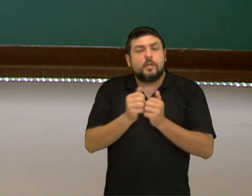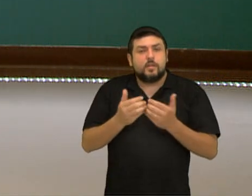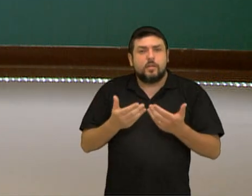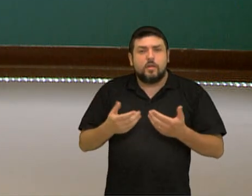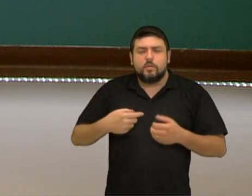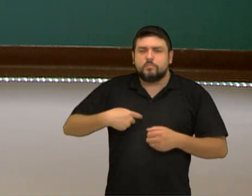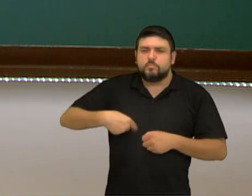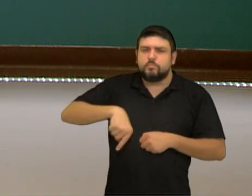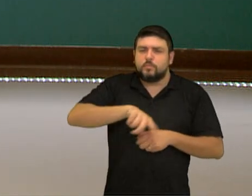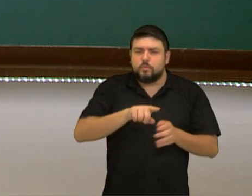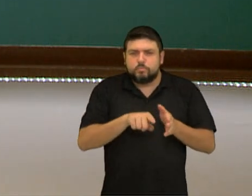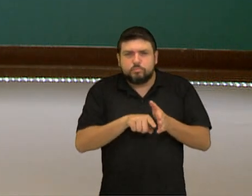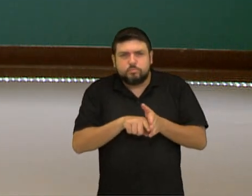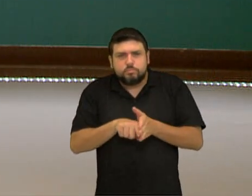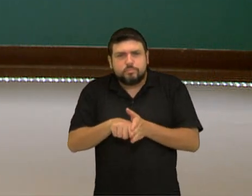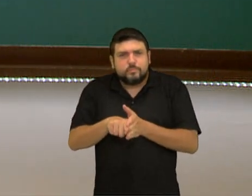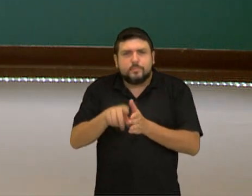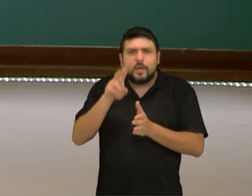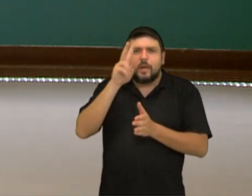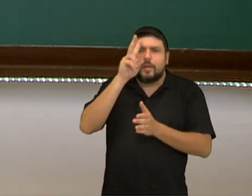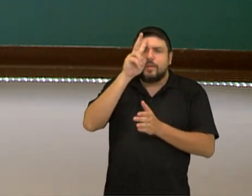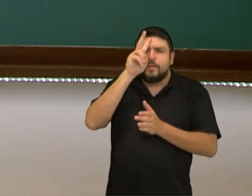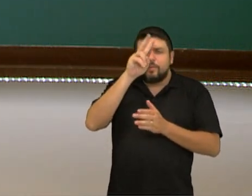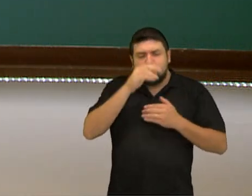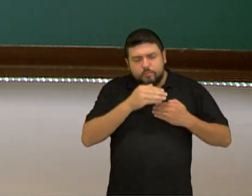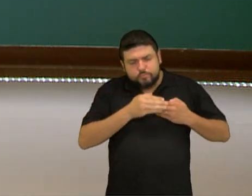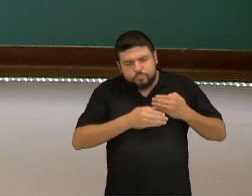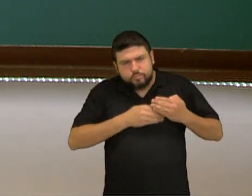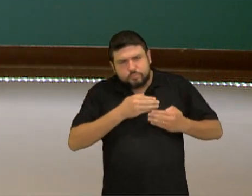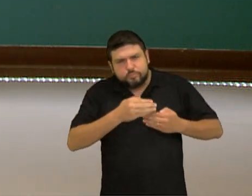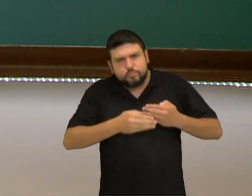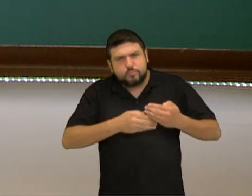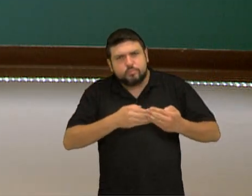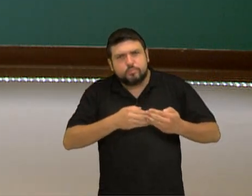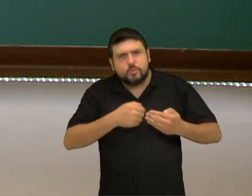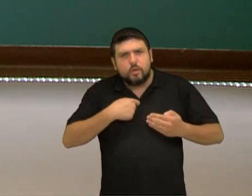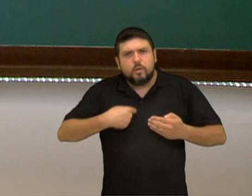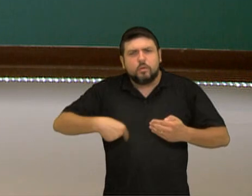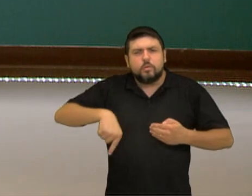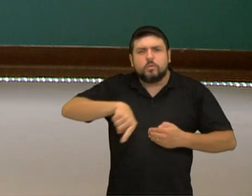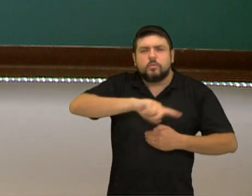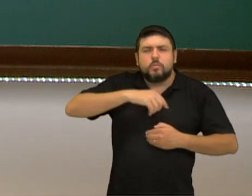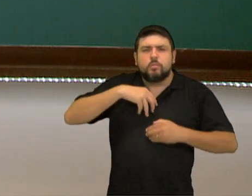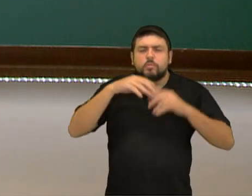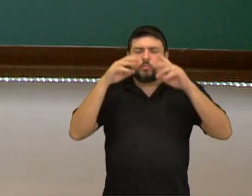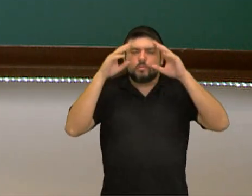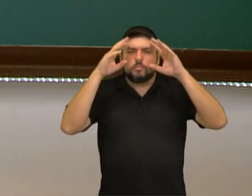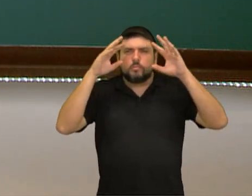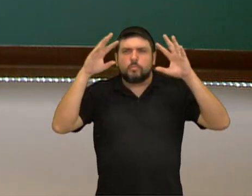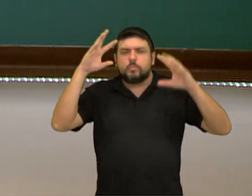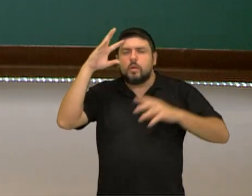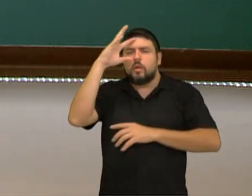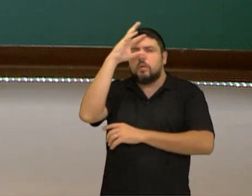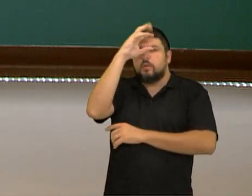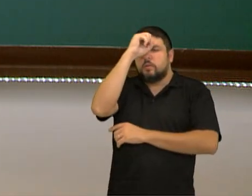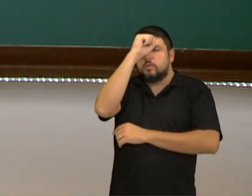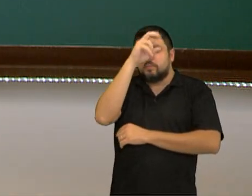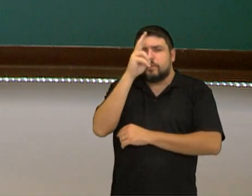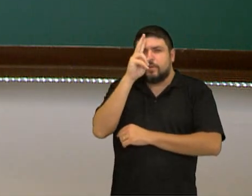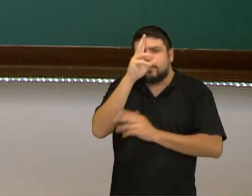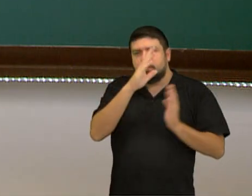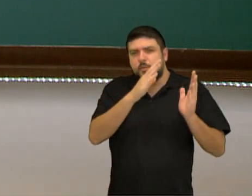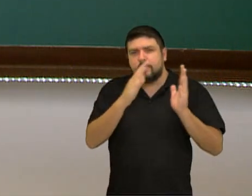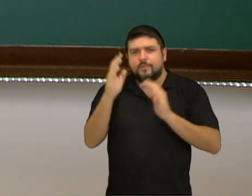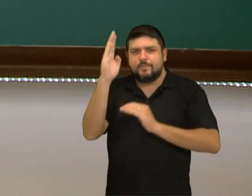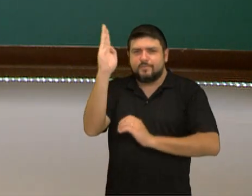conhecimento histórico. Vamos viajar pela maravilhosa história do Brasil. Vem junto